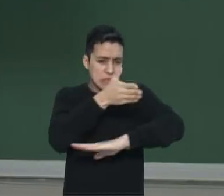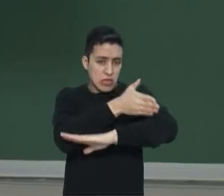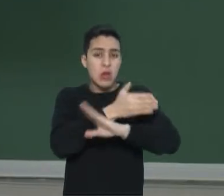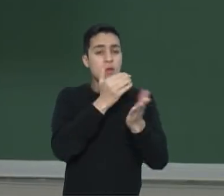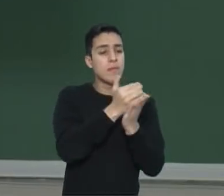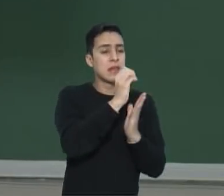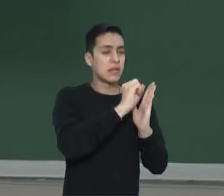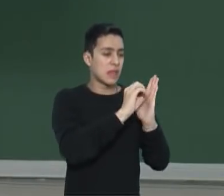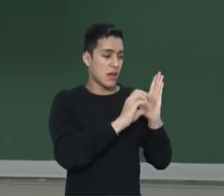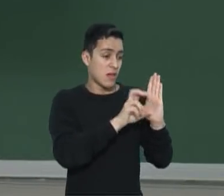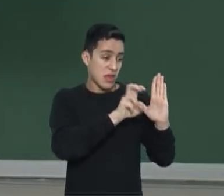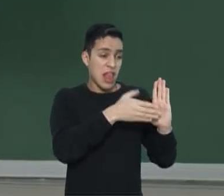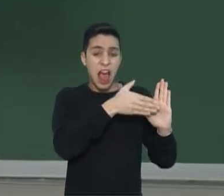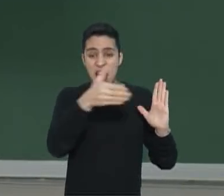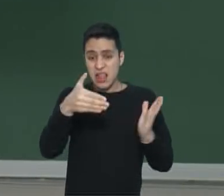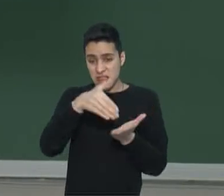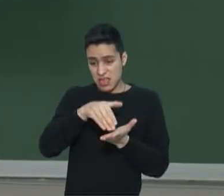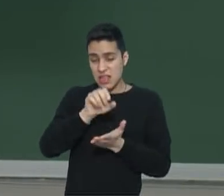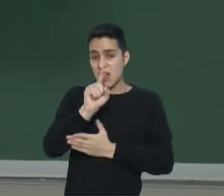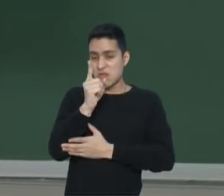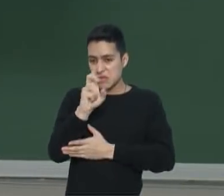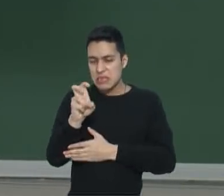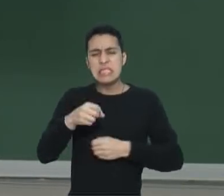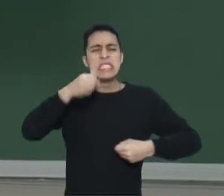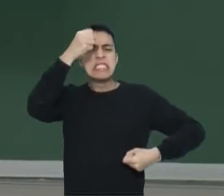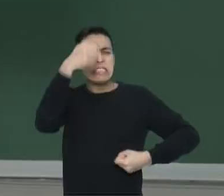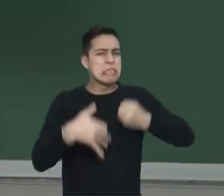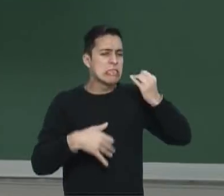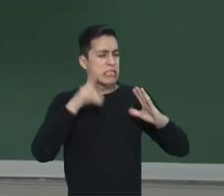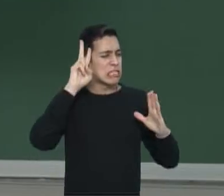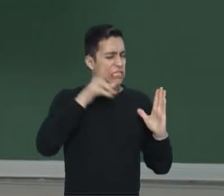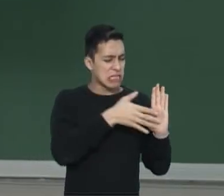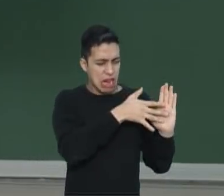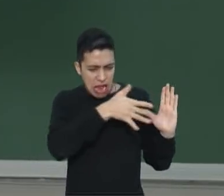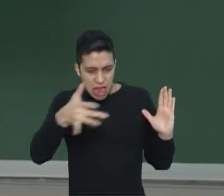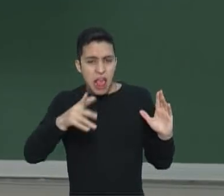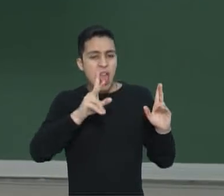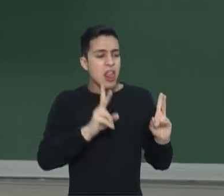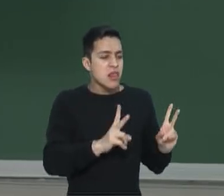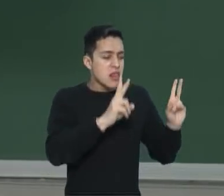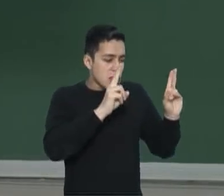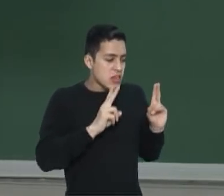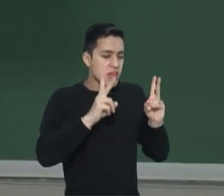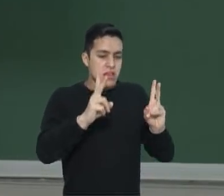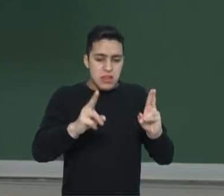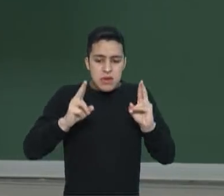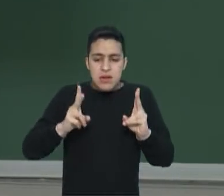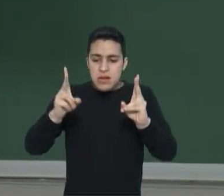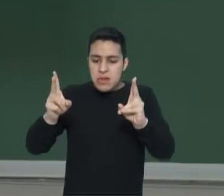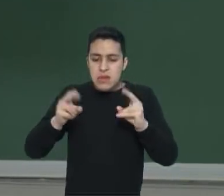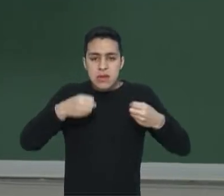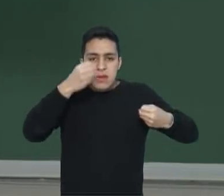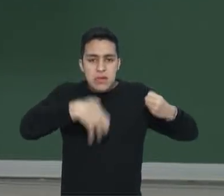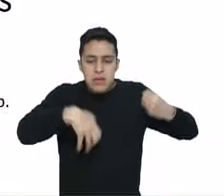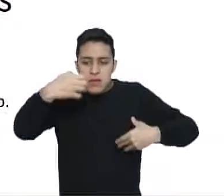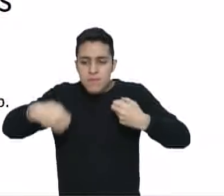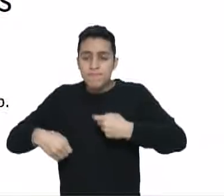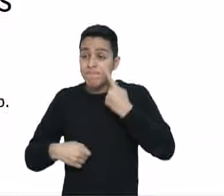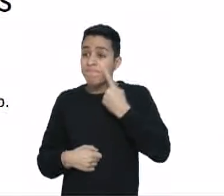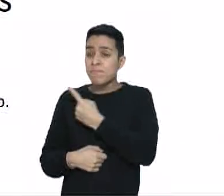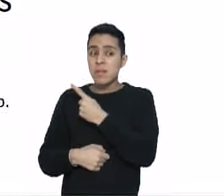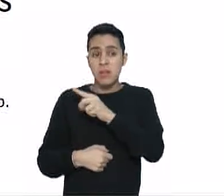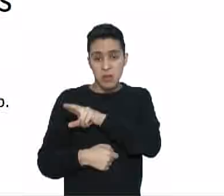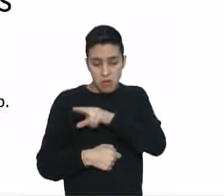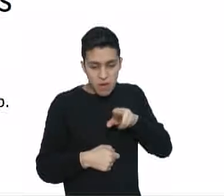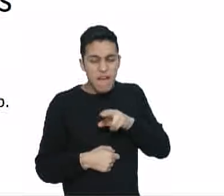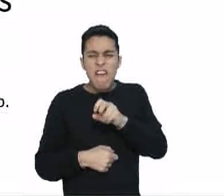século V e vai até o século XV, contando toda a história medieval em trechos de fontes. Tá? Então aqui, ó, os chamados